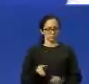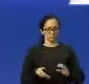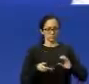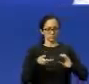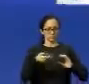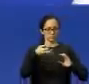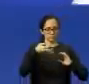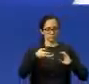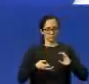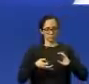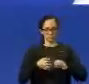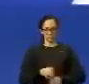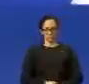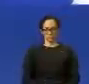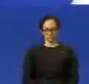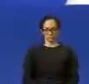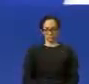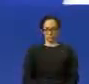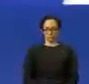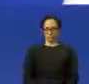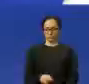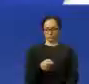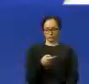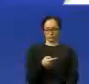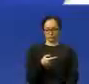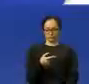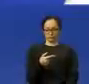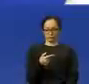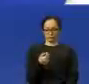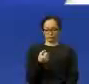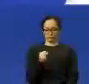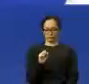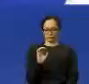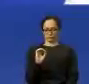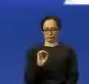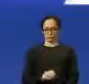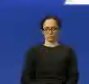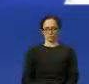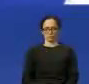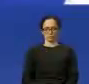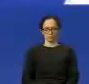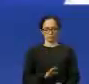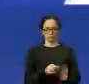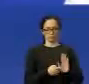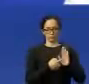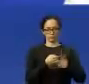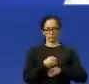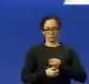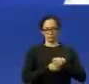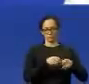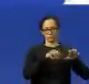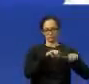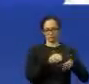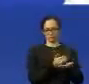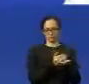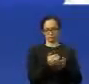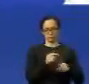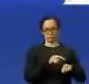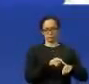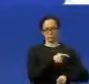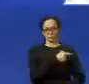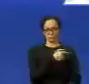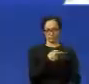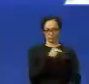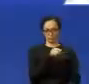questão 179. Na questão 180, fala a respeito de uma chuva que começou às 17 horas e